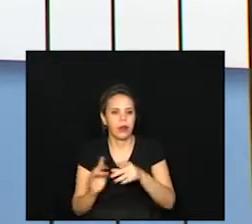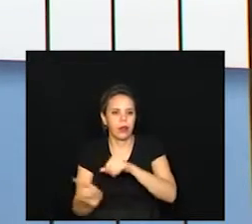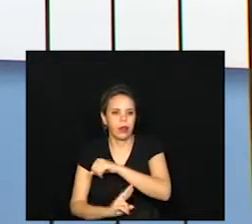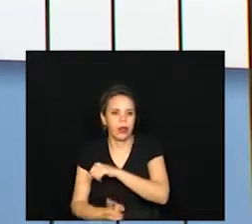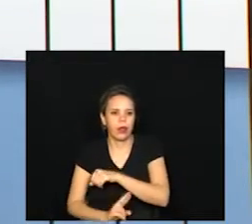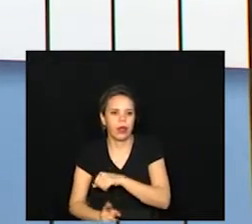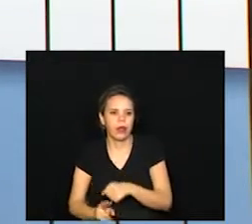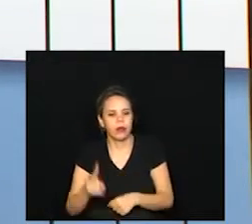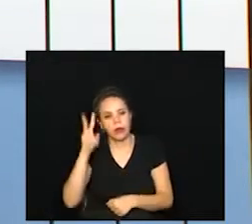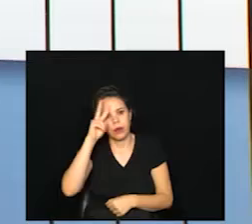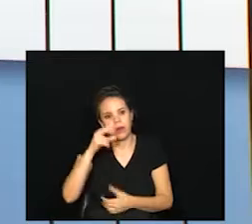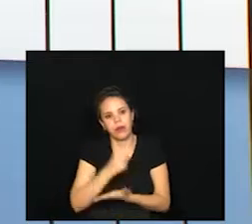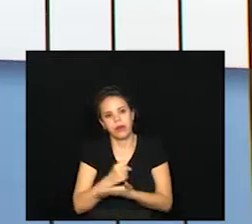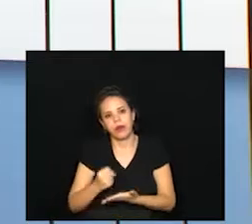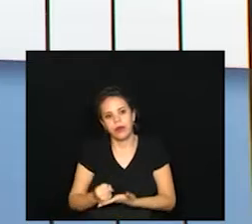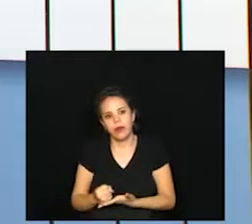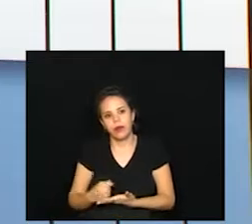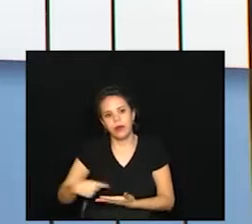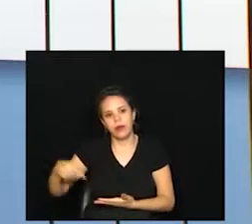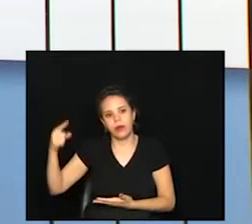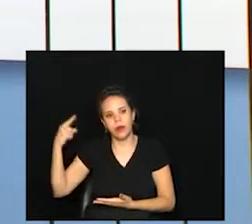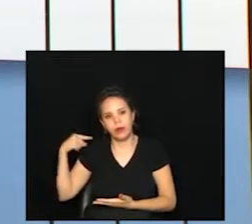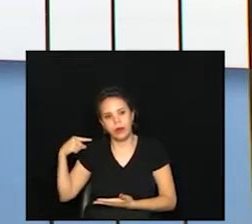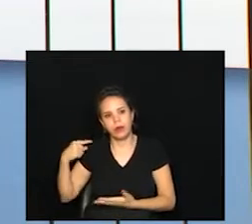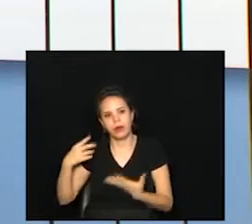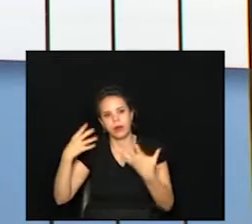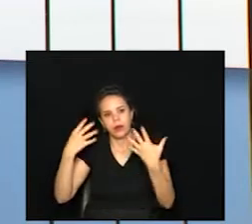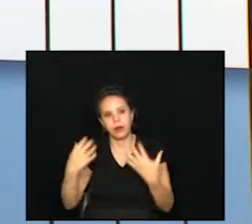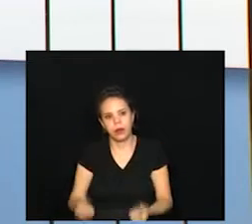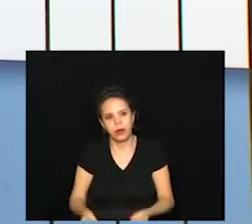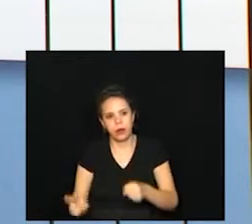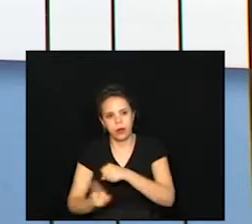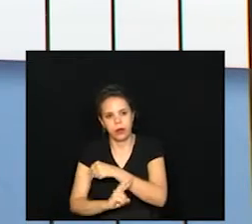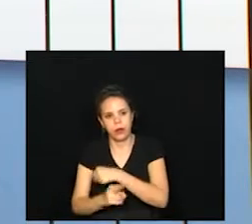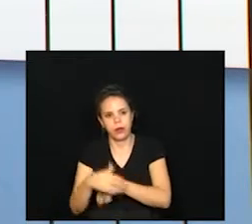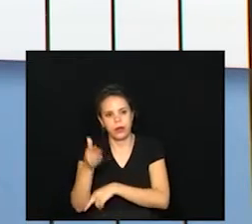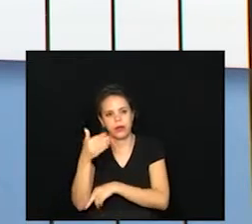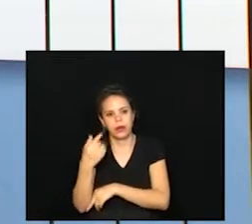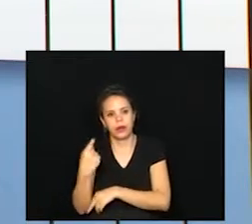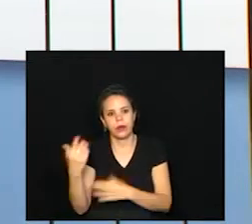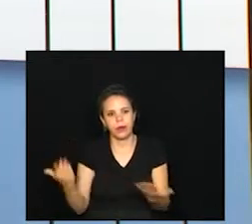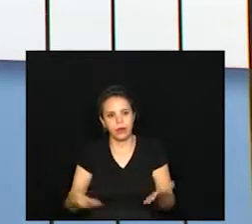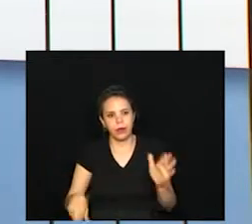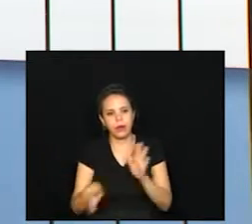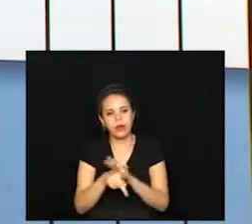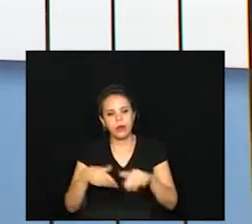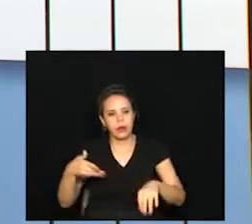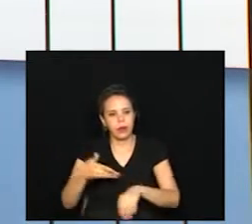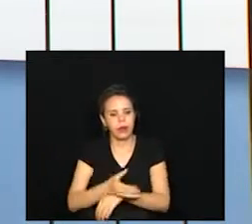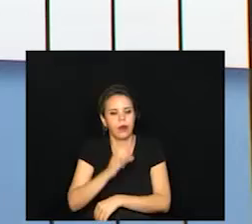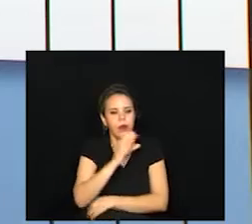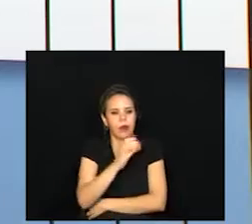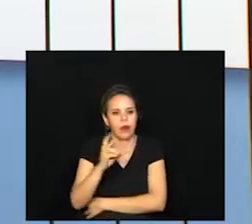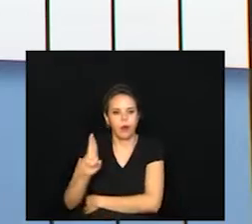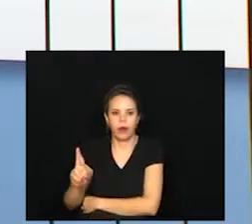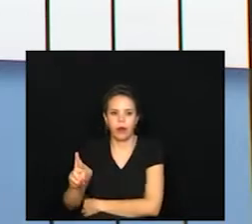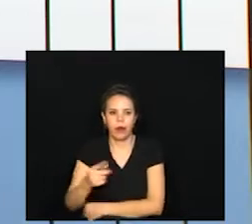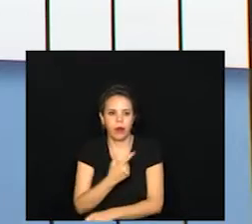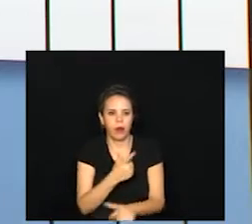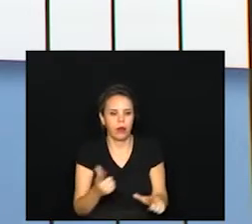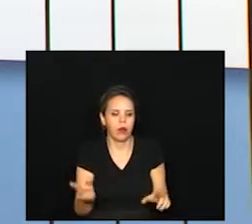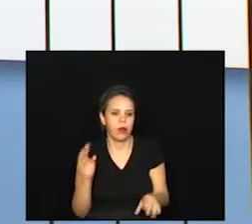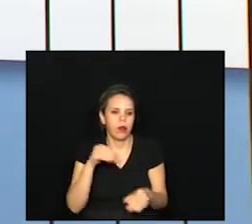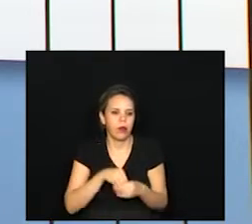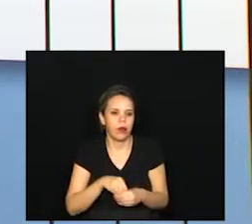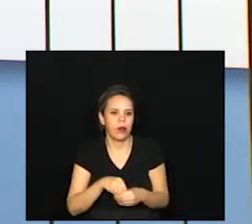Lembrando que no contrato de concessão da Rodovia dos Bandeirantes, que hoje pertence ao Grupo CCR, não está